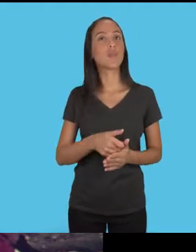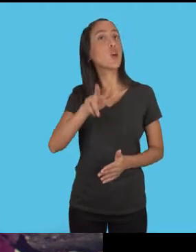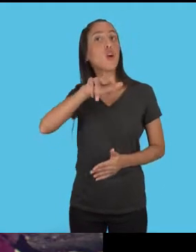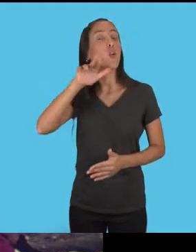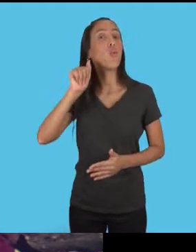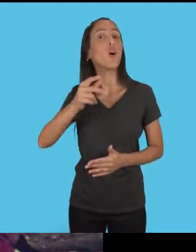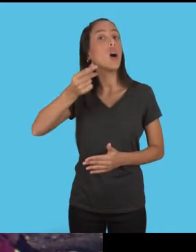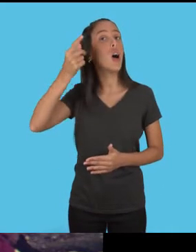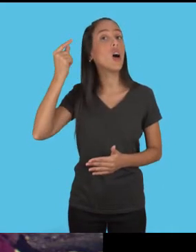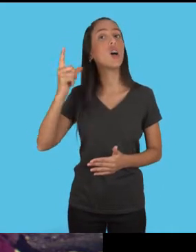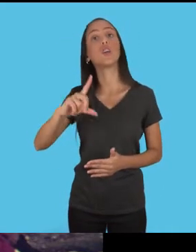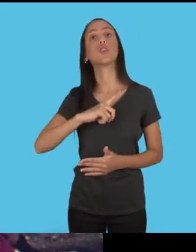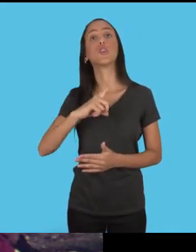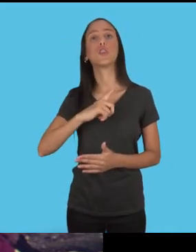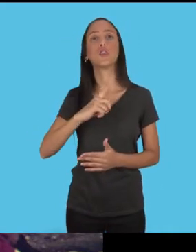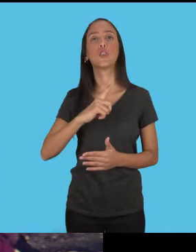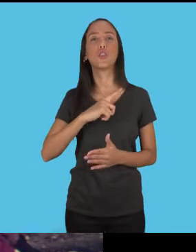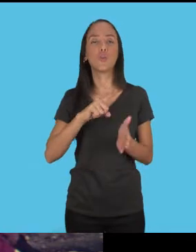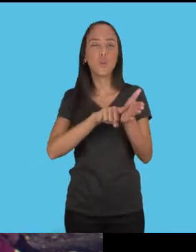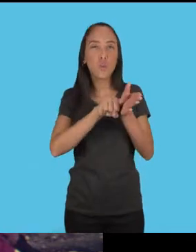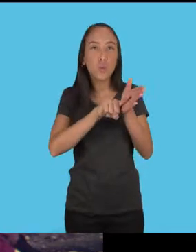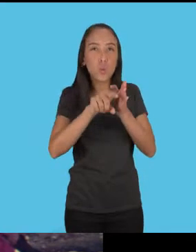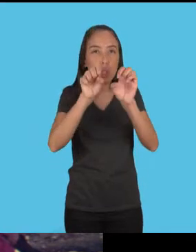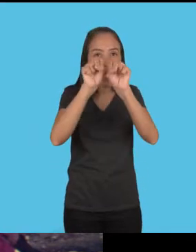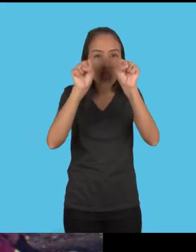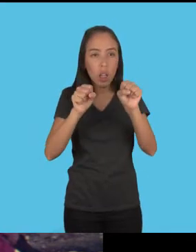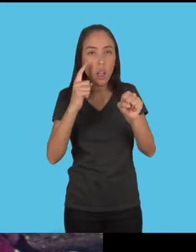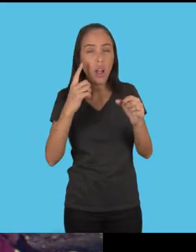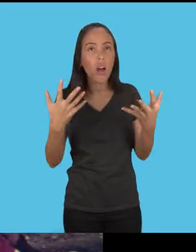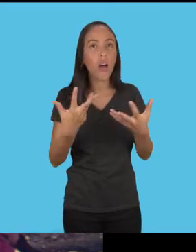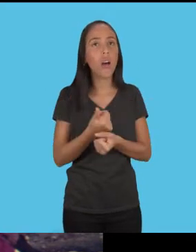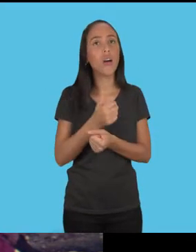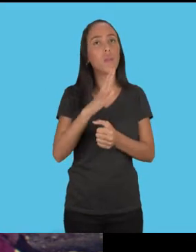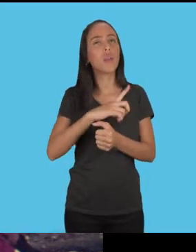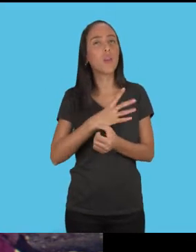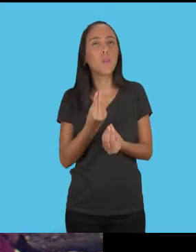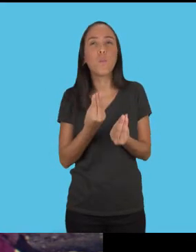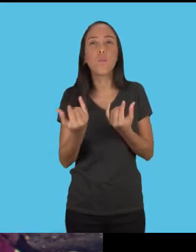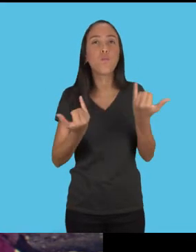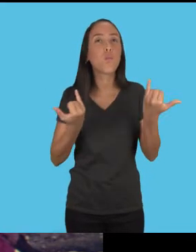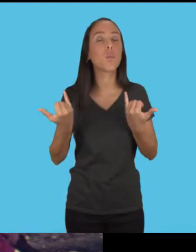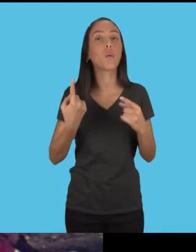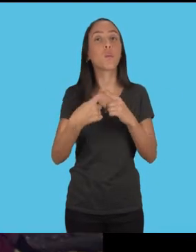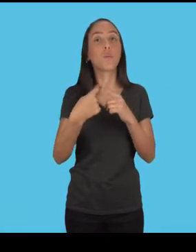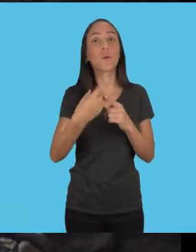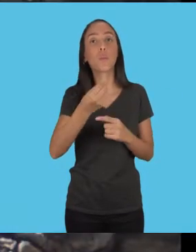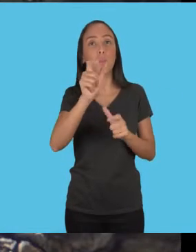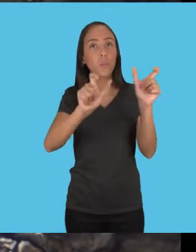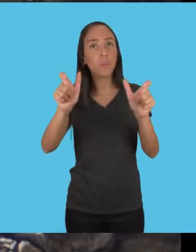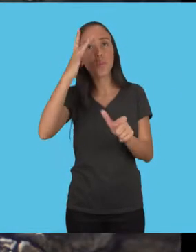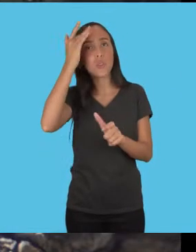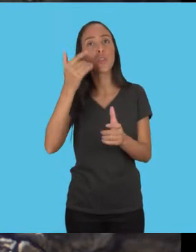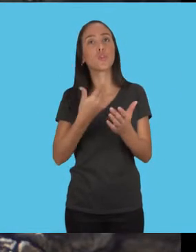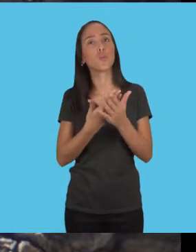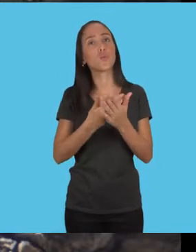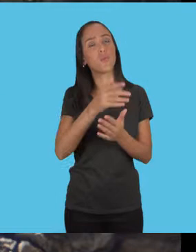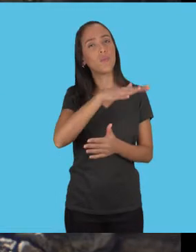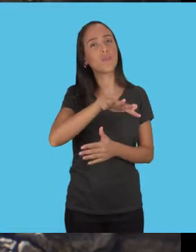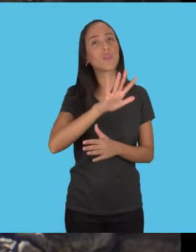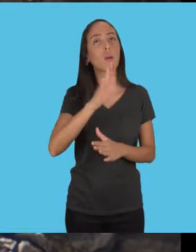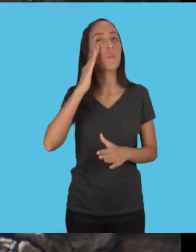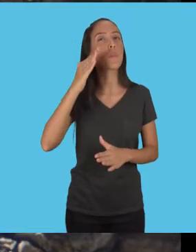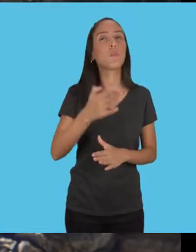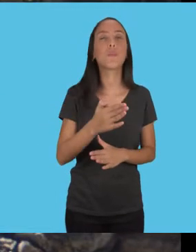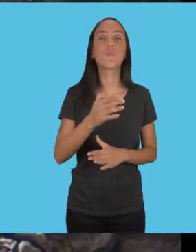inquérito sistemático, mas havia muita informação porque muitos indivíduos tinham estudado focos aqui ou ali. Os principais focos